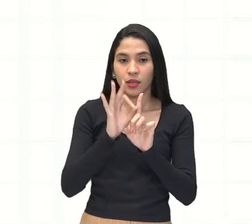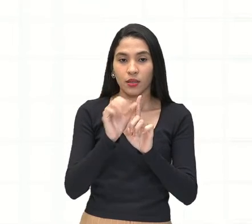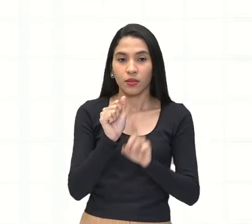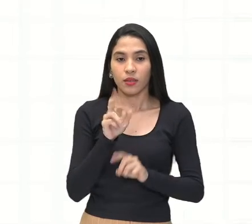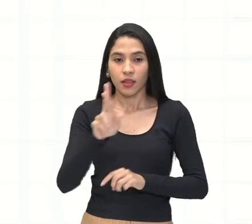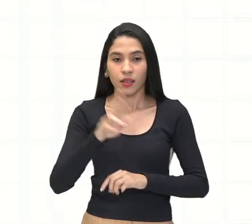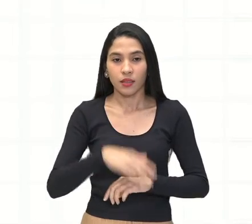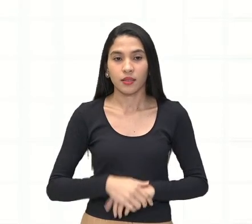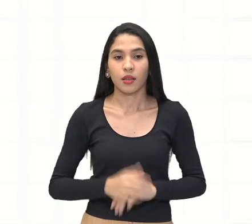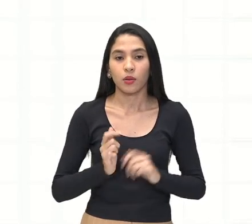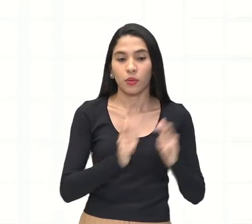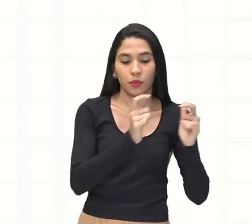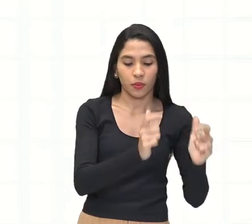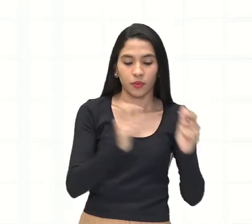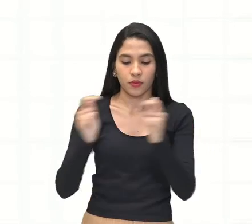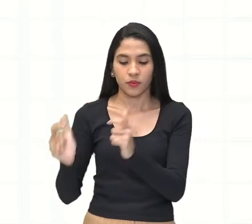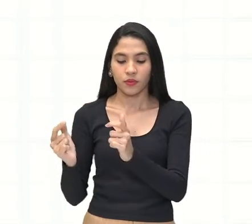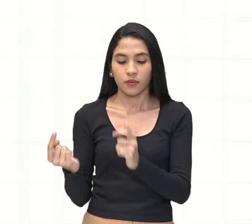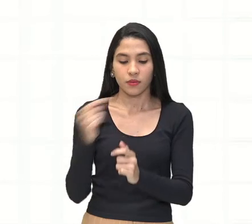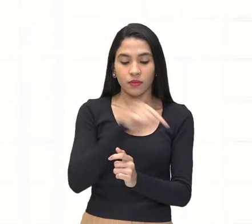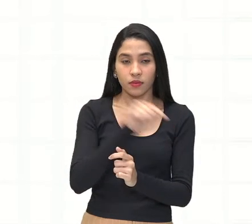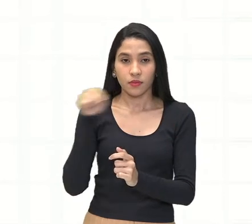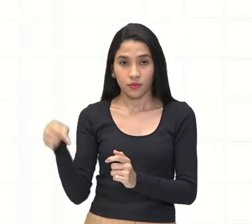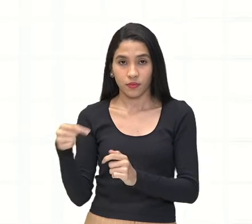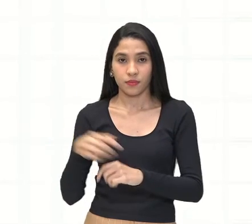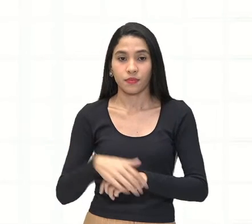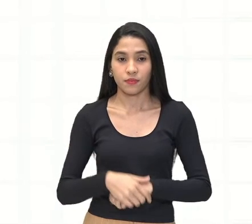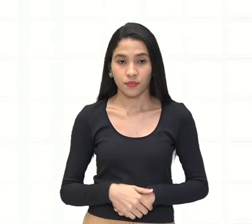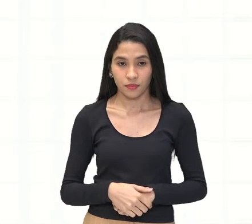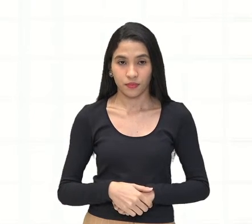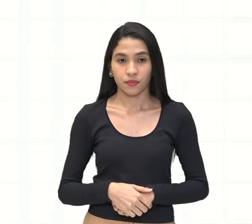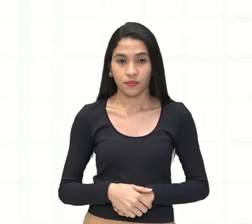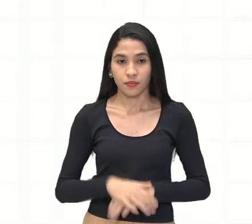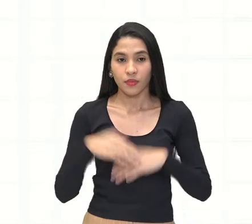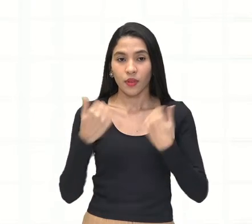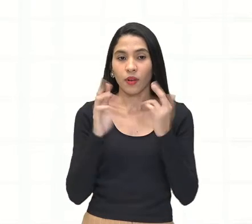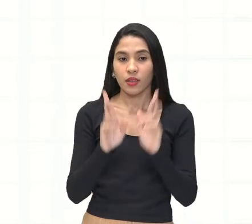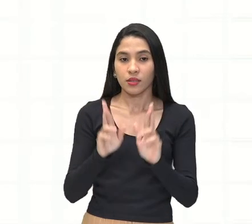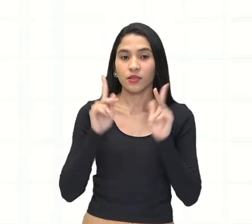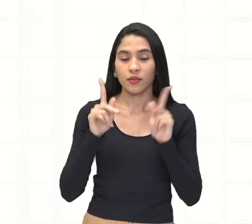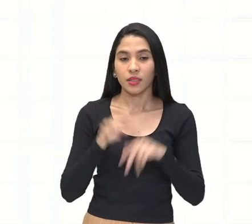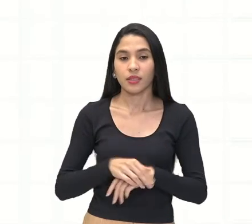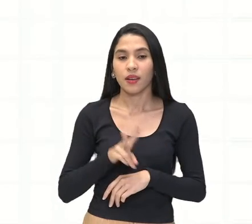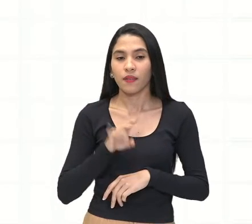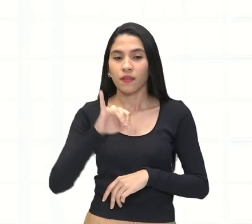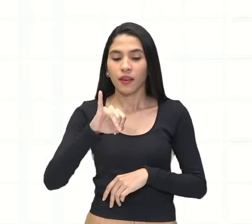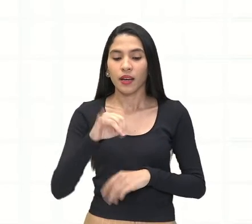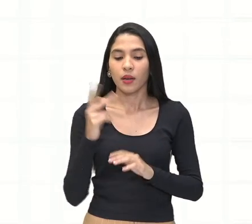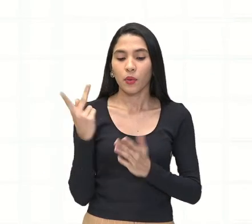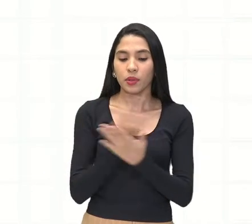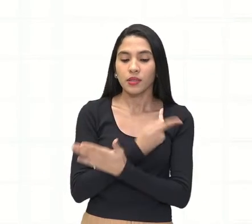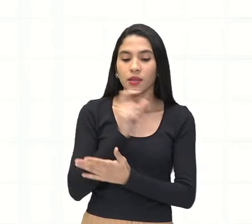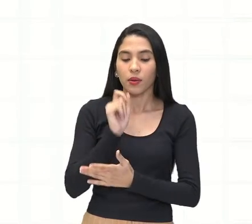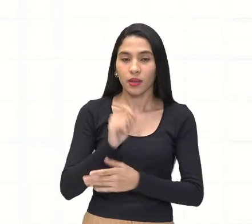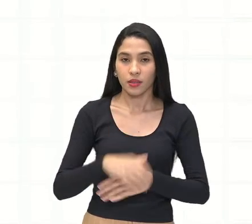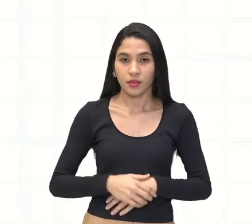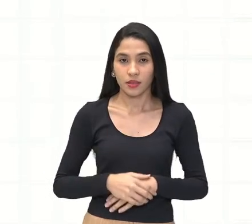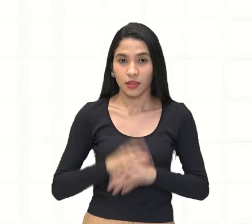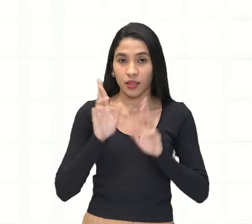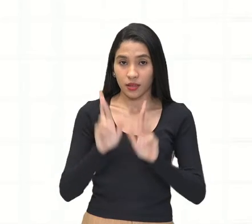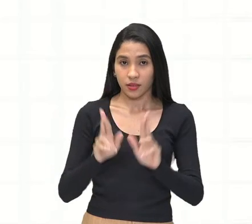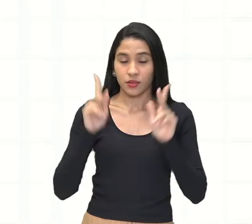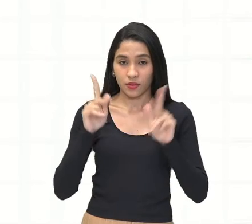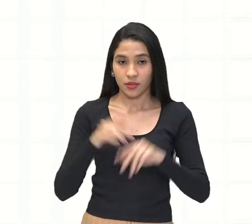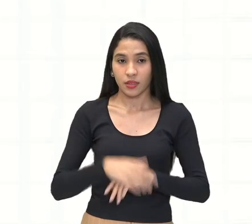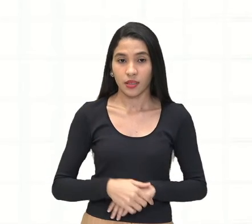ar de um local para o outro, certo? É essa diferença que vai gerar a